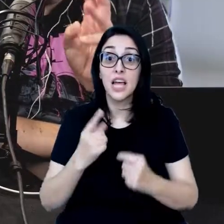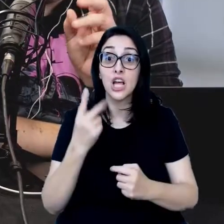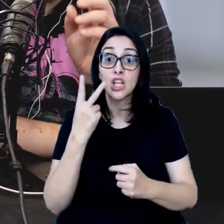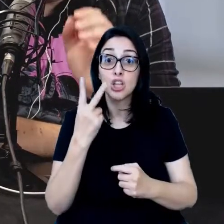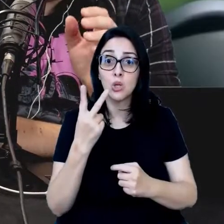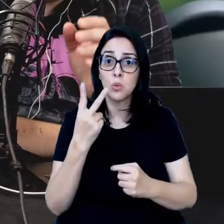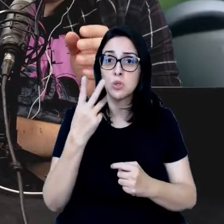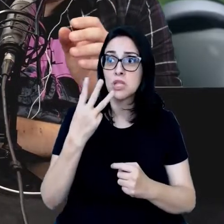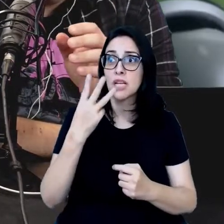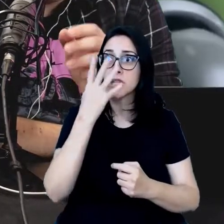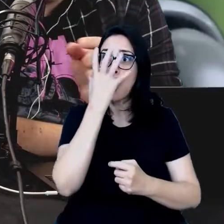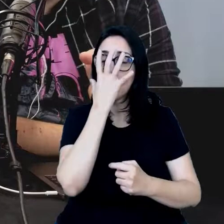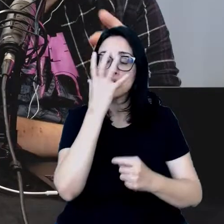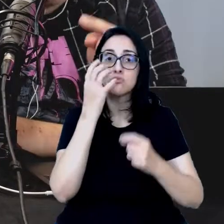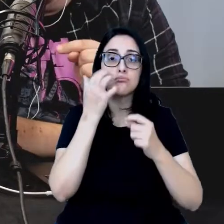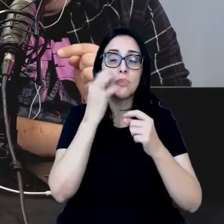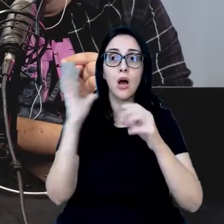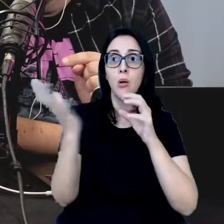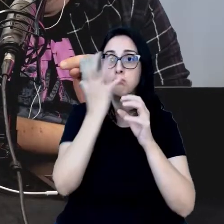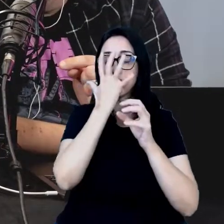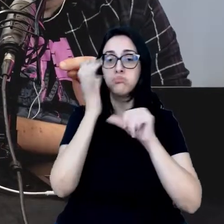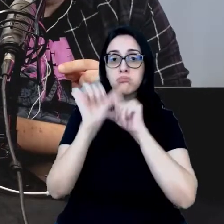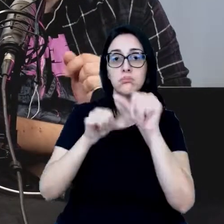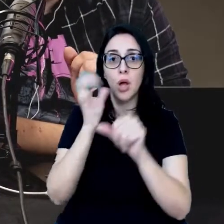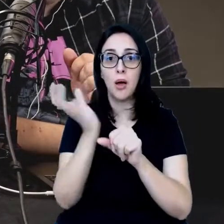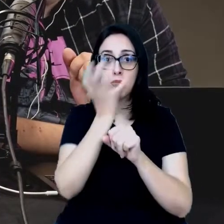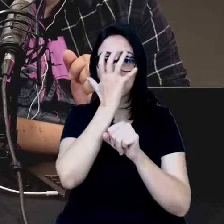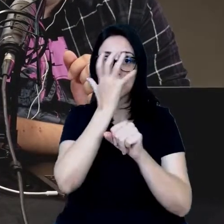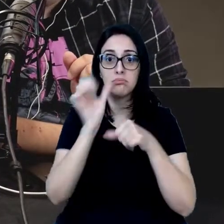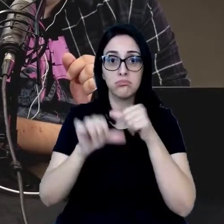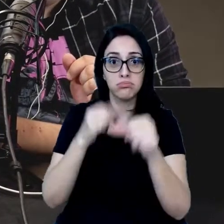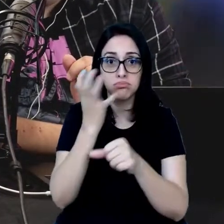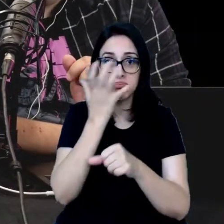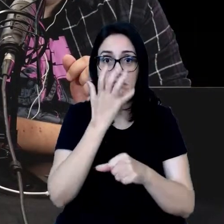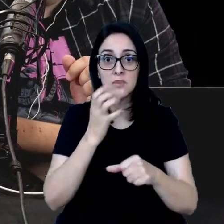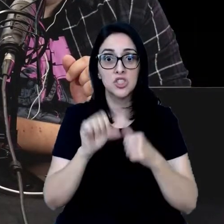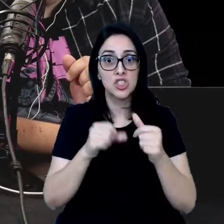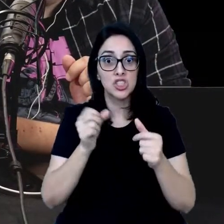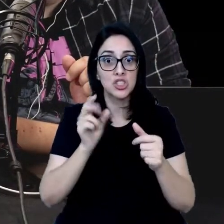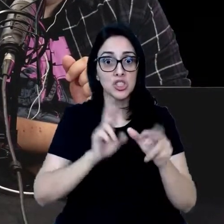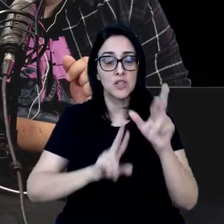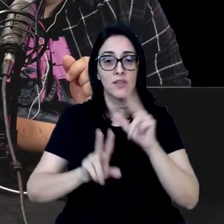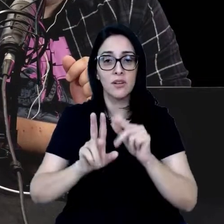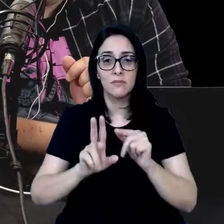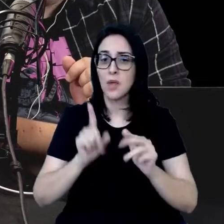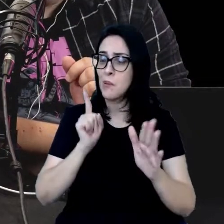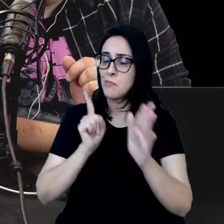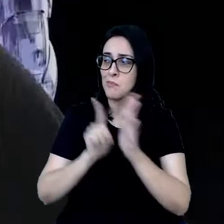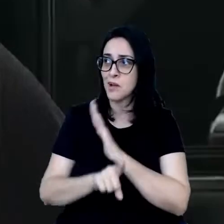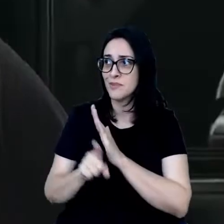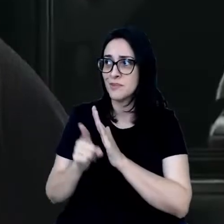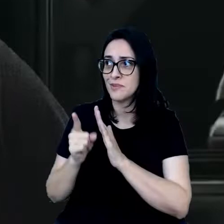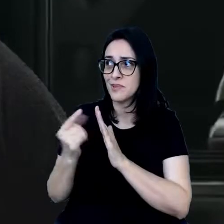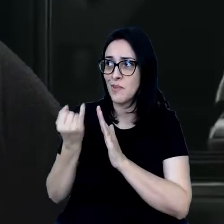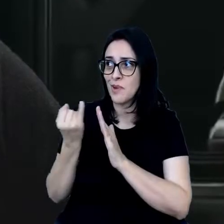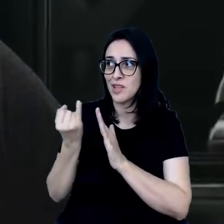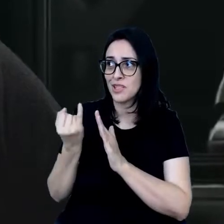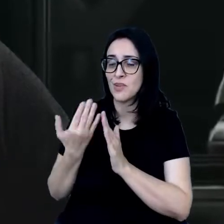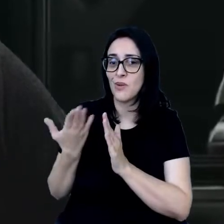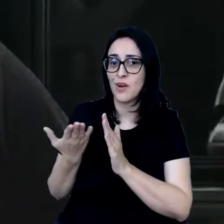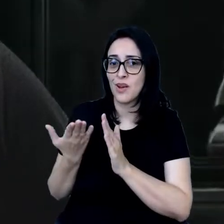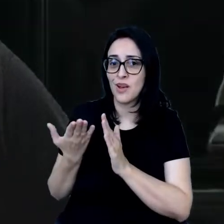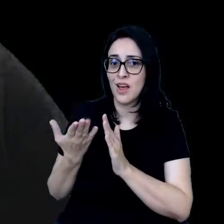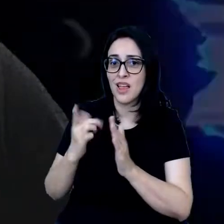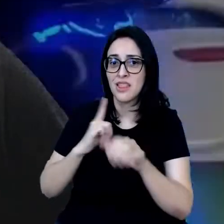2 ou 3 rostos diferentes que você consegue trocar também. Caramba, a minha pergunta mais importante que não quer calar. Tem a